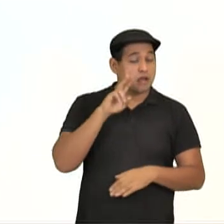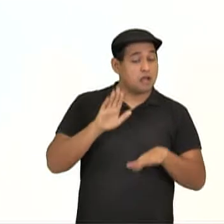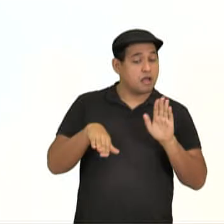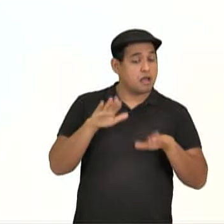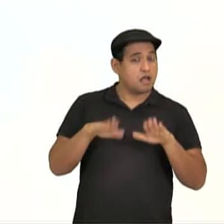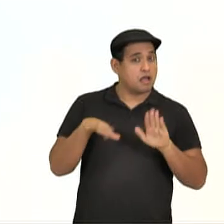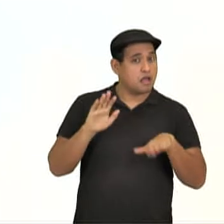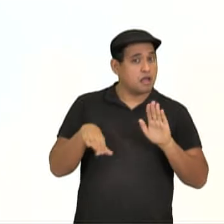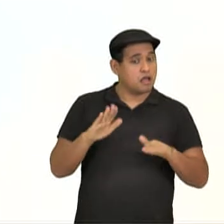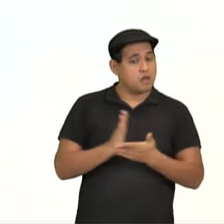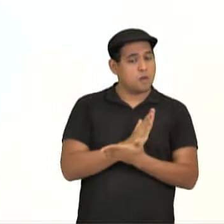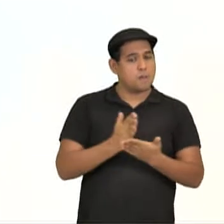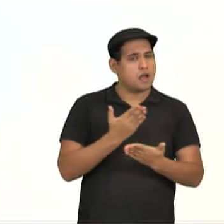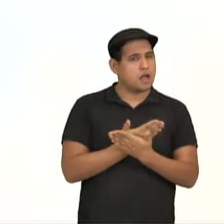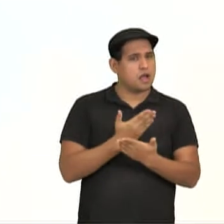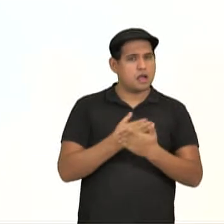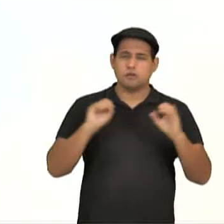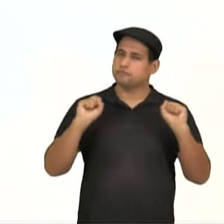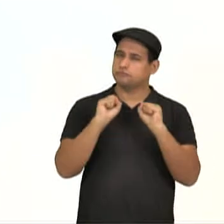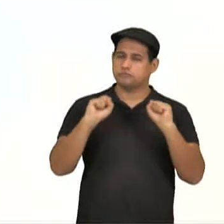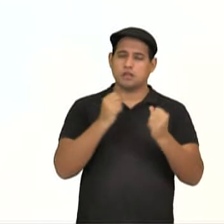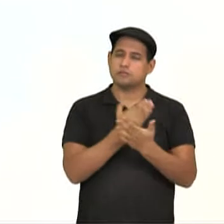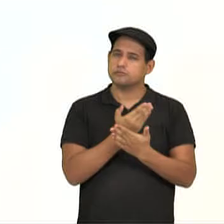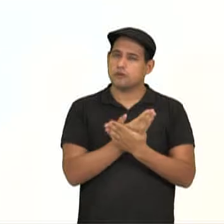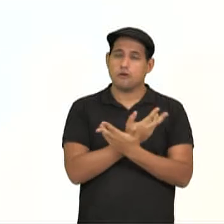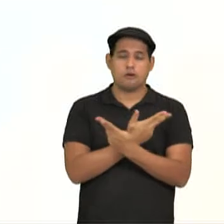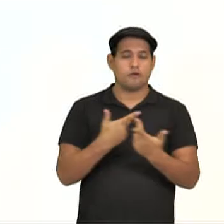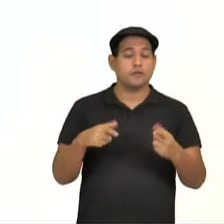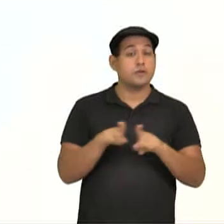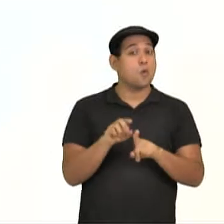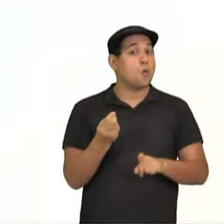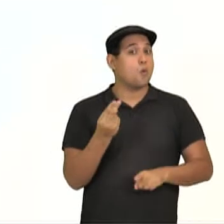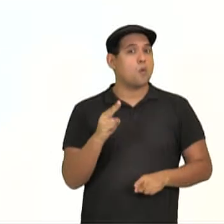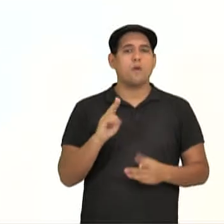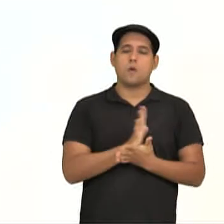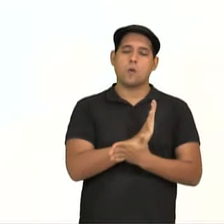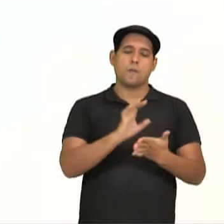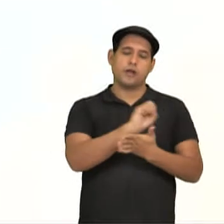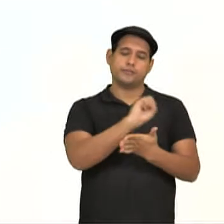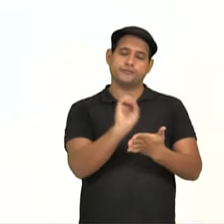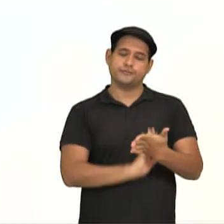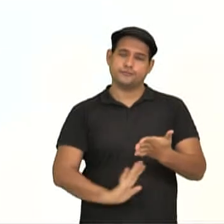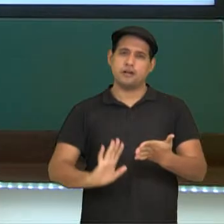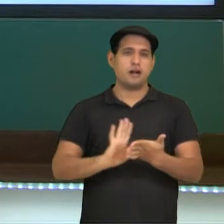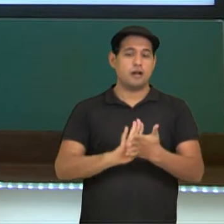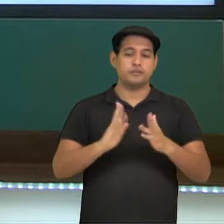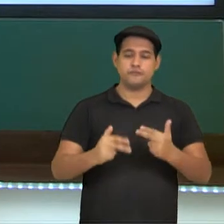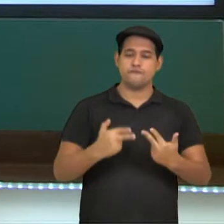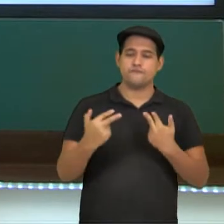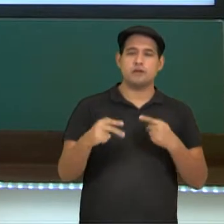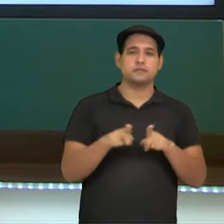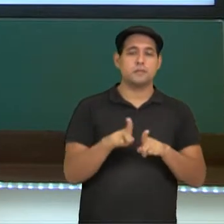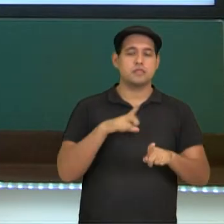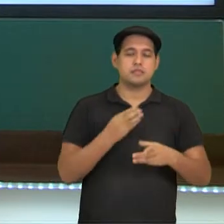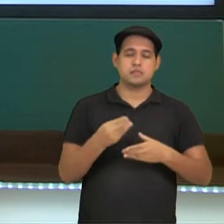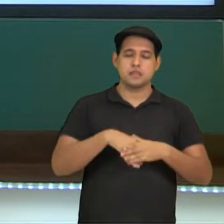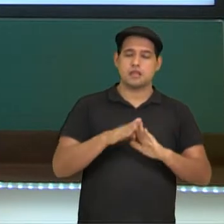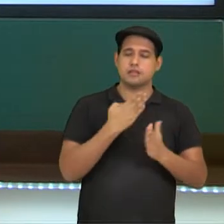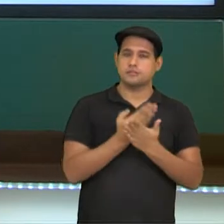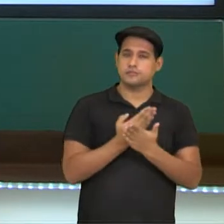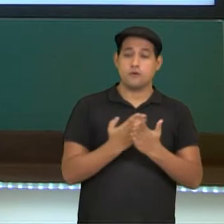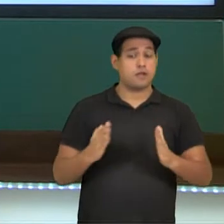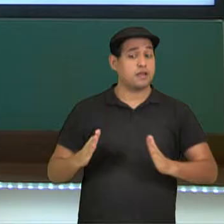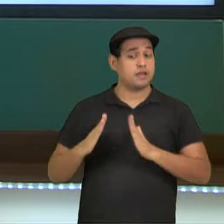em alguma aula de educação física na escola, ou mesmo como alguma atividade extracurricular dentro da escola,